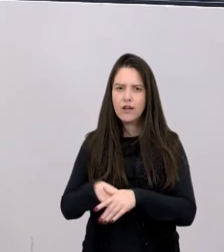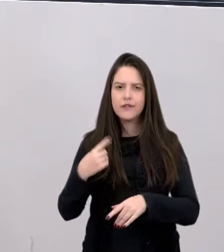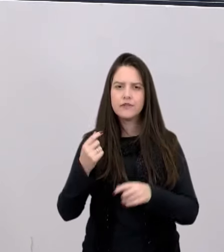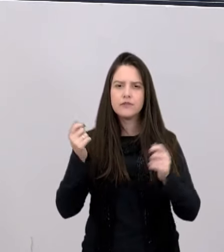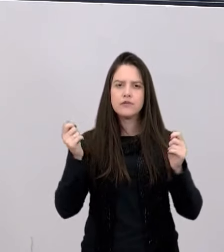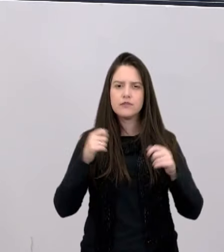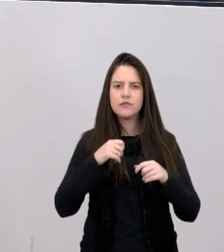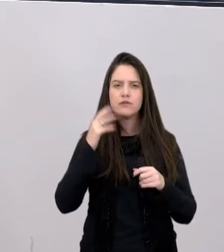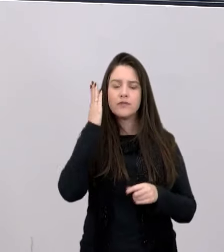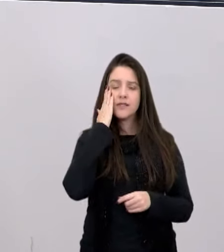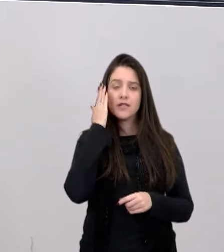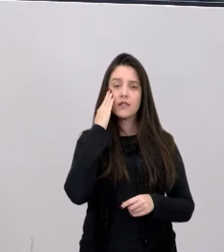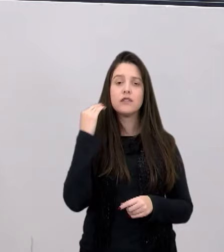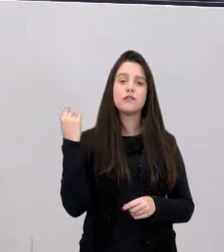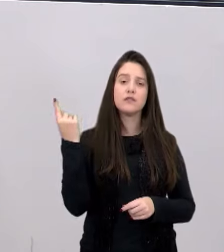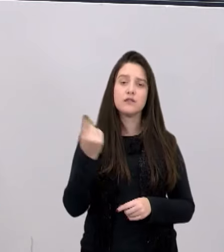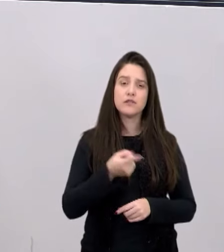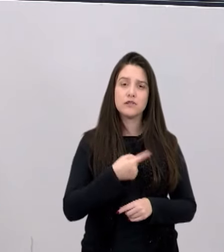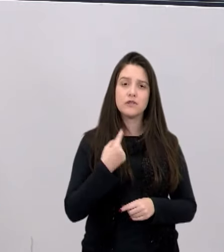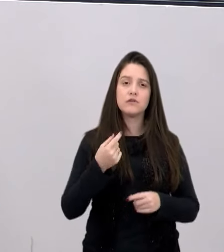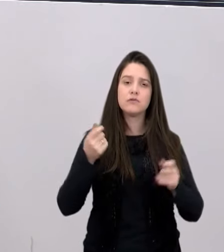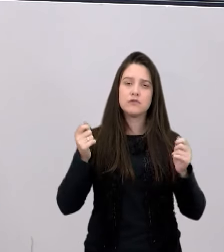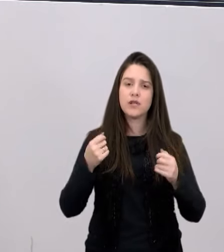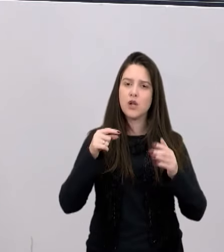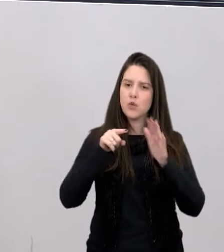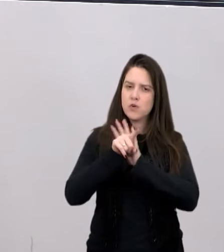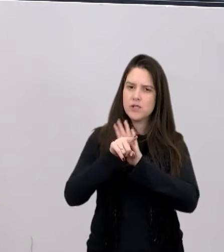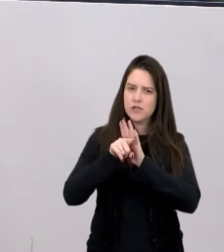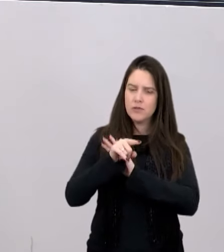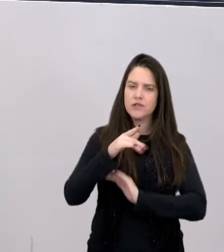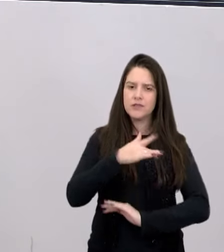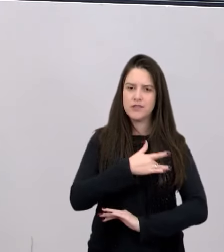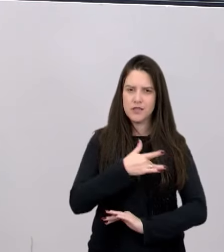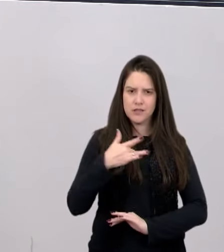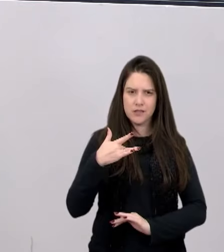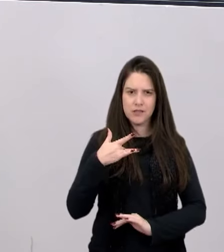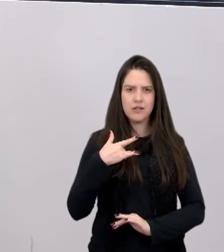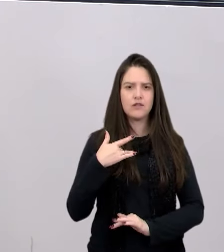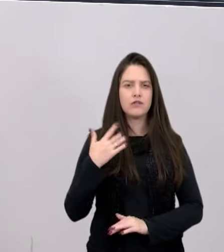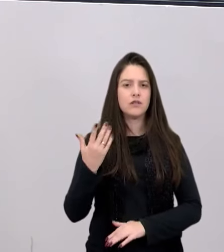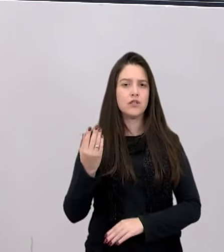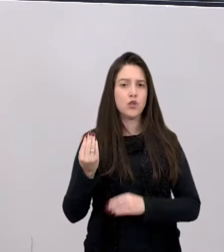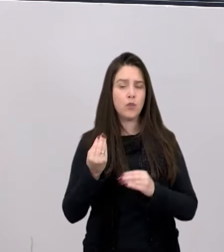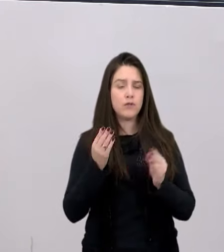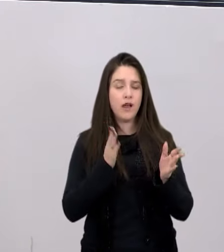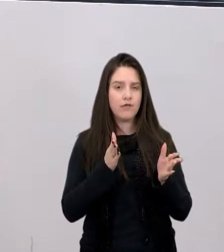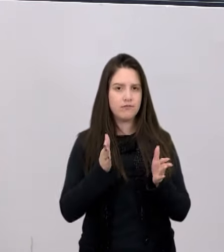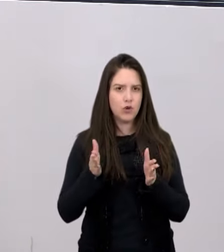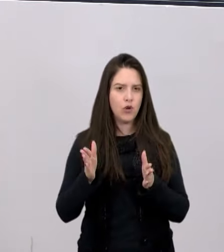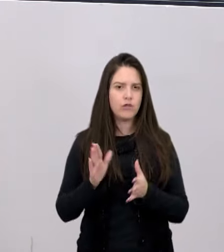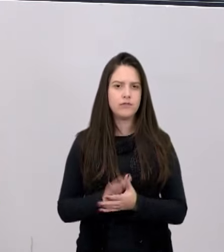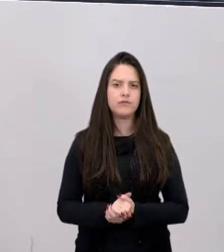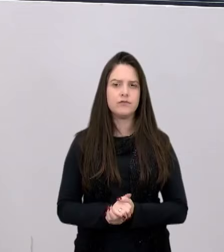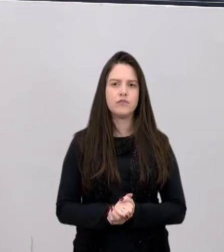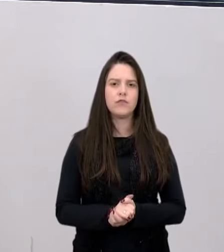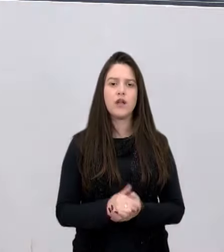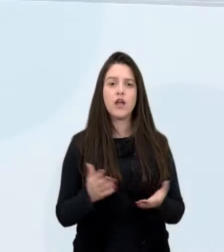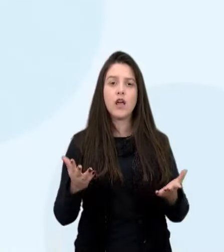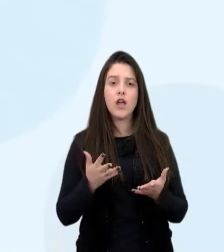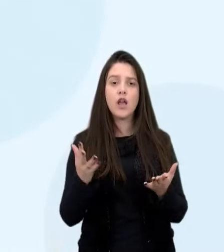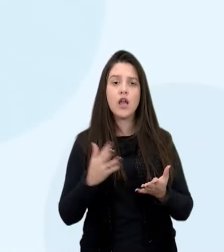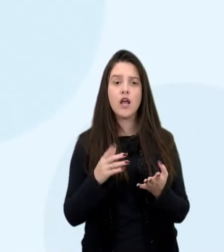aí os nossos exames médicos para ver se a nossa saúde está em ordem. E aí, a gente vai para a